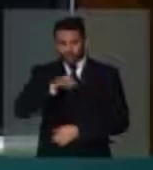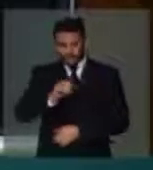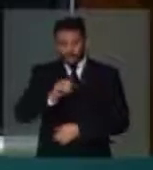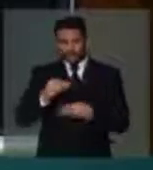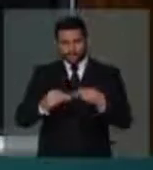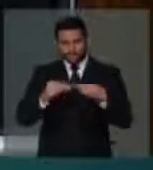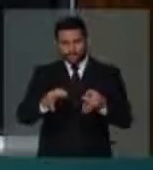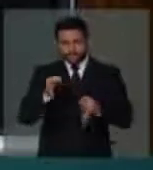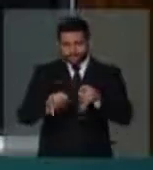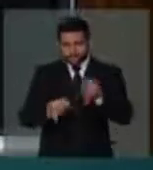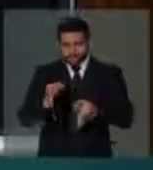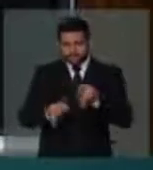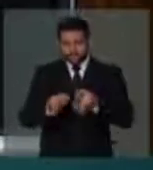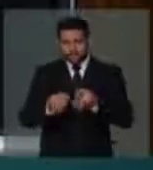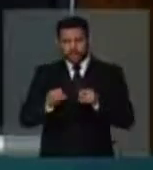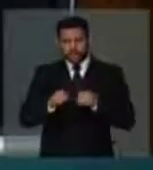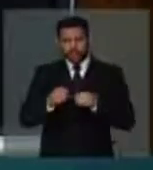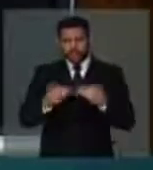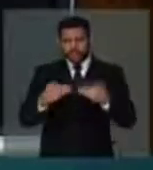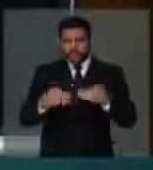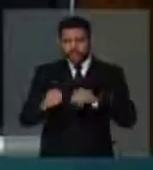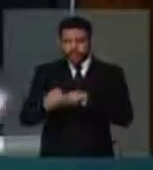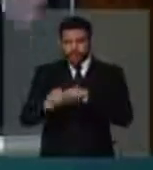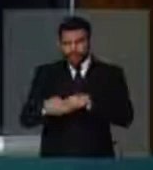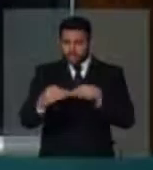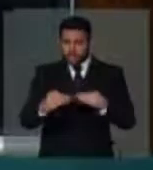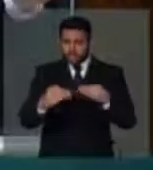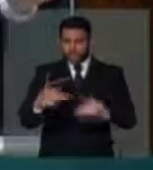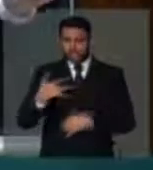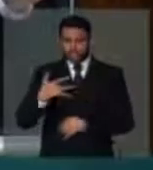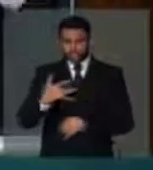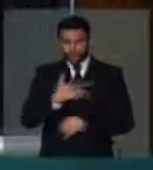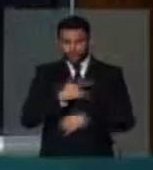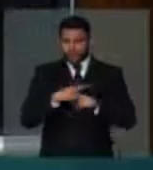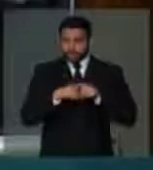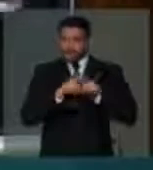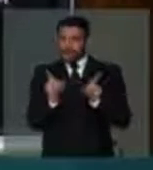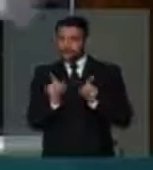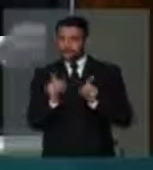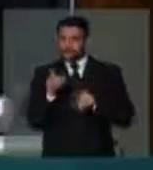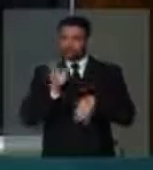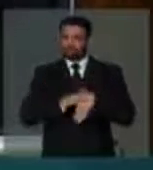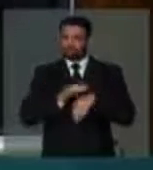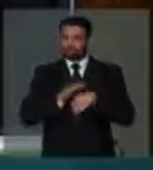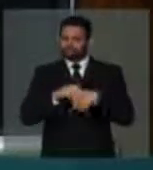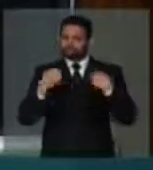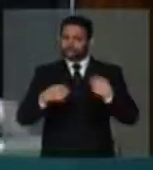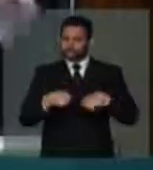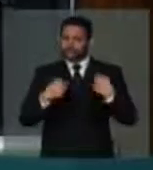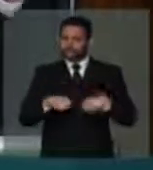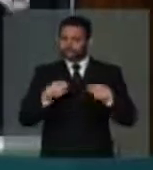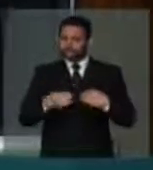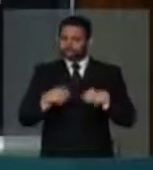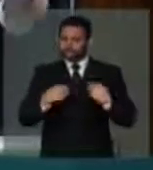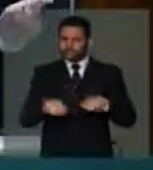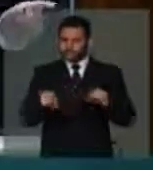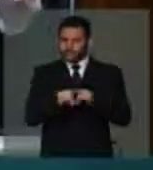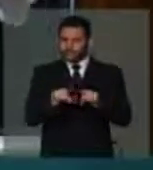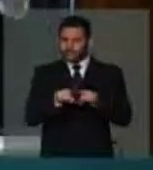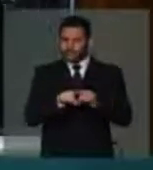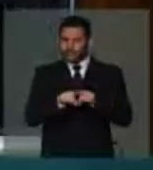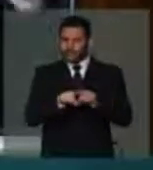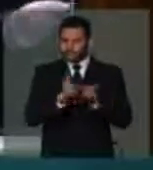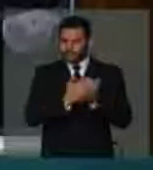da Justiça, do Ministério da Educação, do Ministério da Saúde, mas, muito também, precisamos de uma